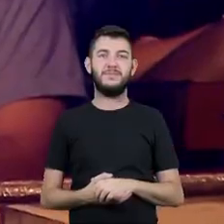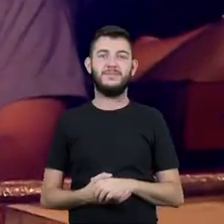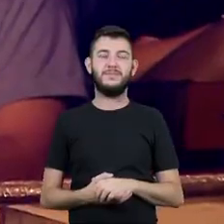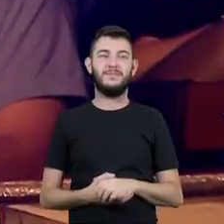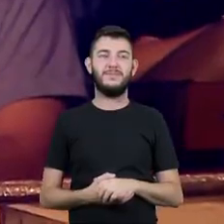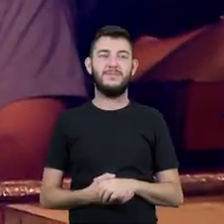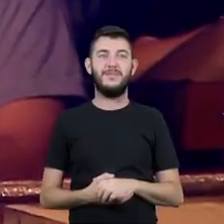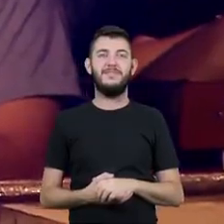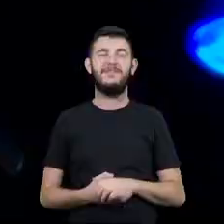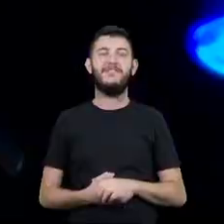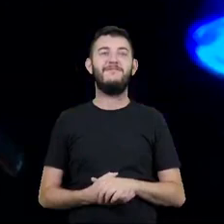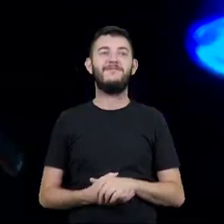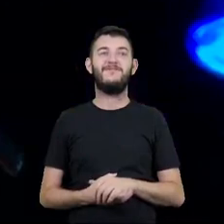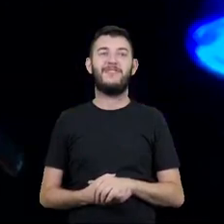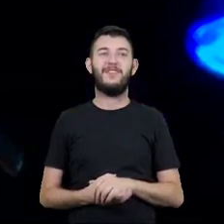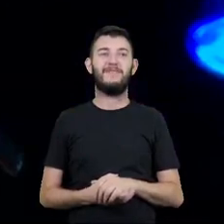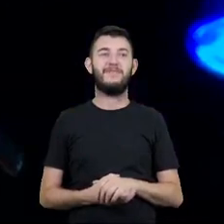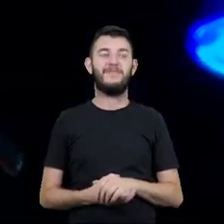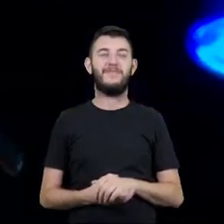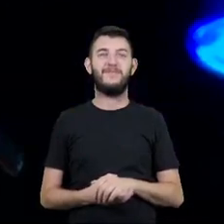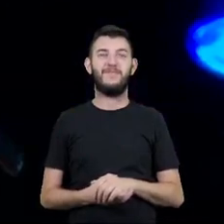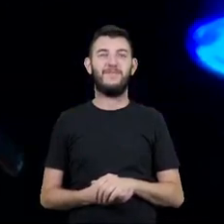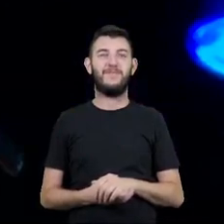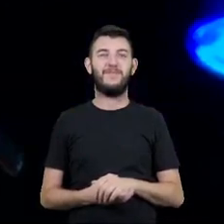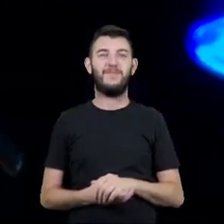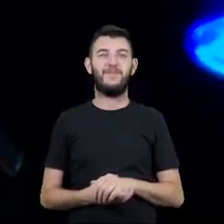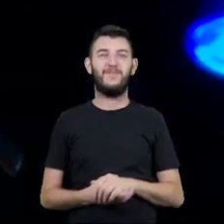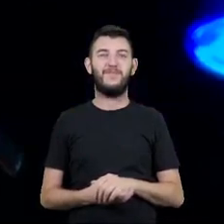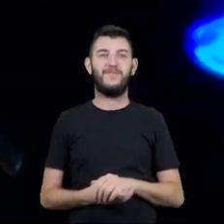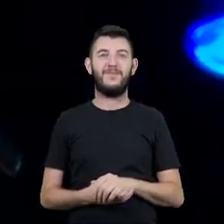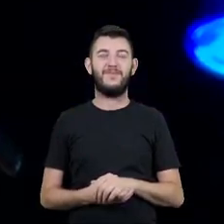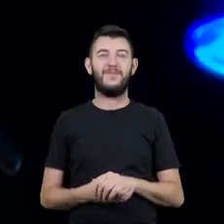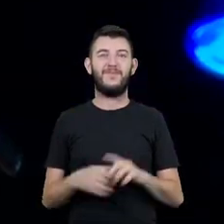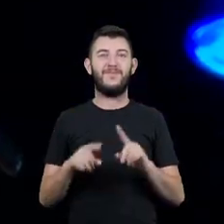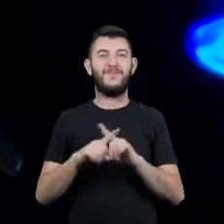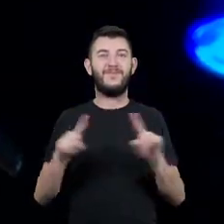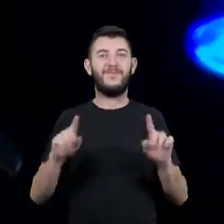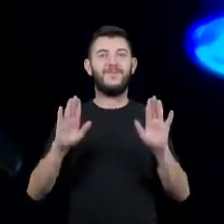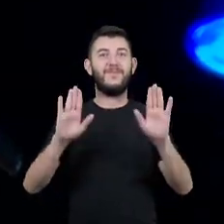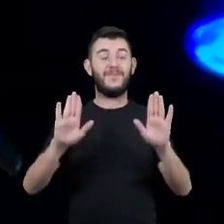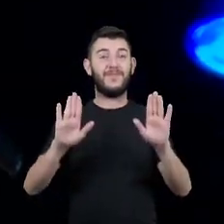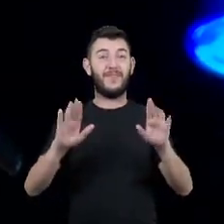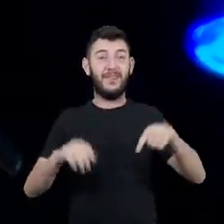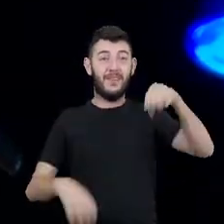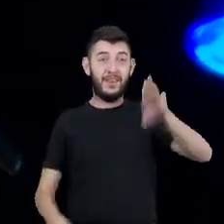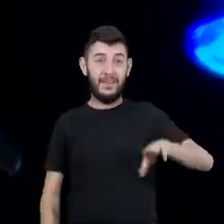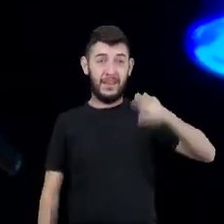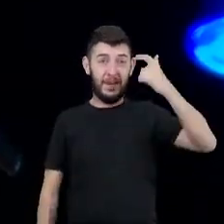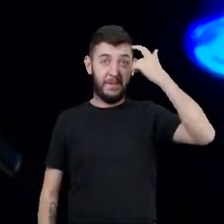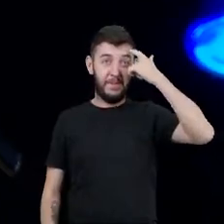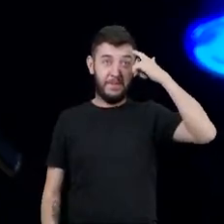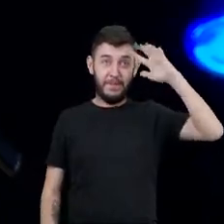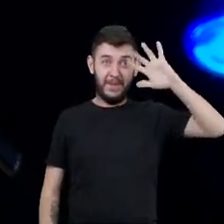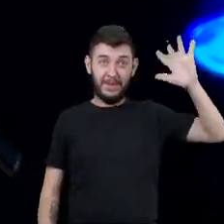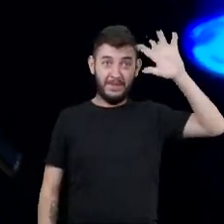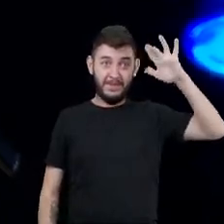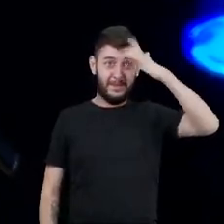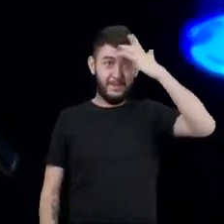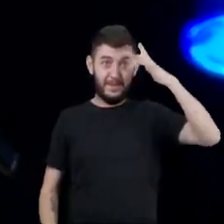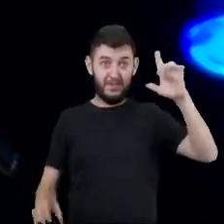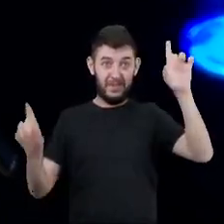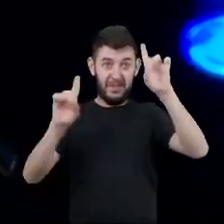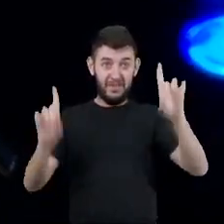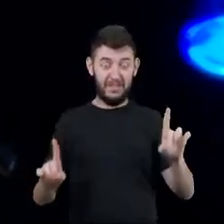Mas não para por aí. Quem pensa que pessoas com deficiência só precisam de saúde está muito